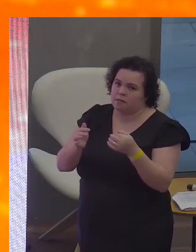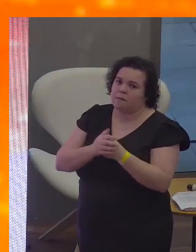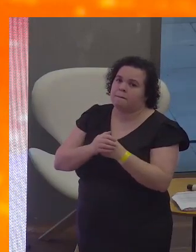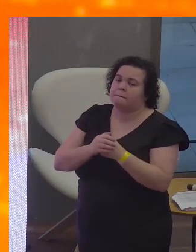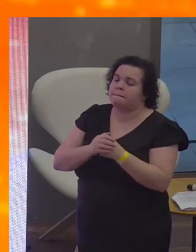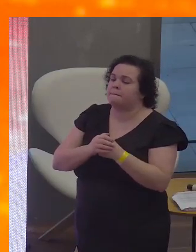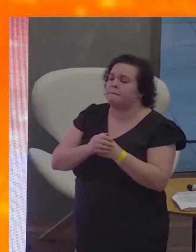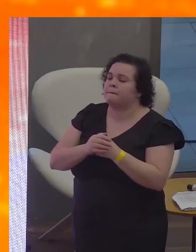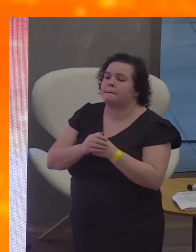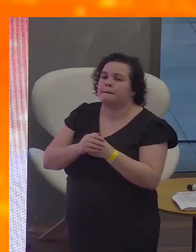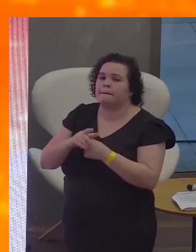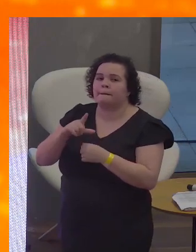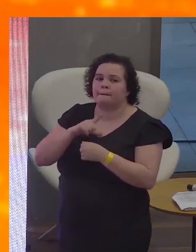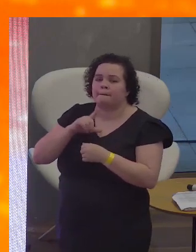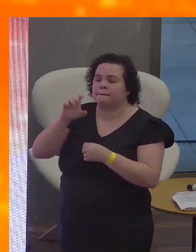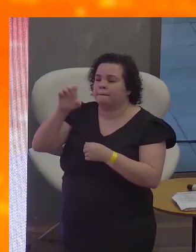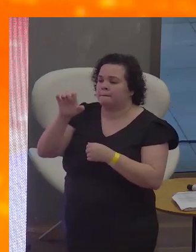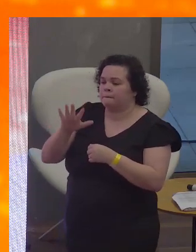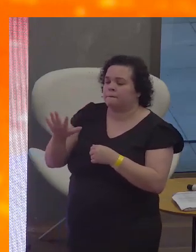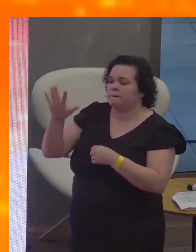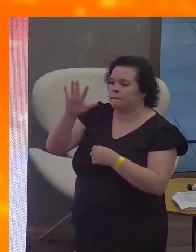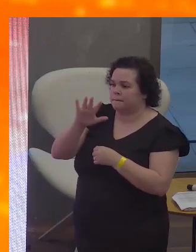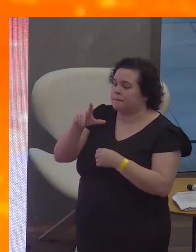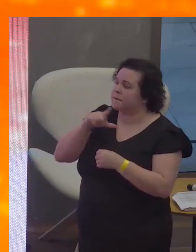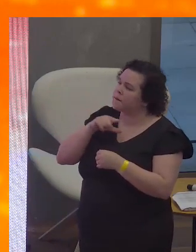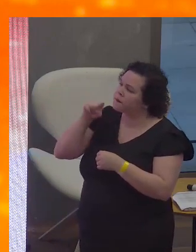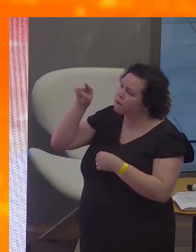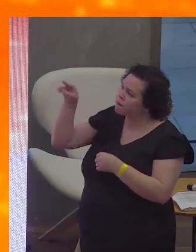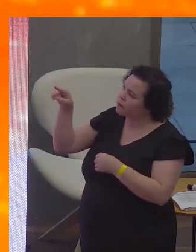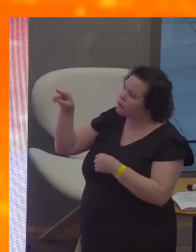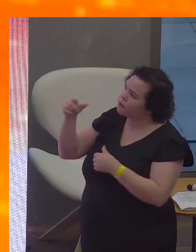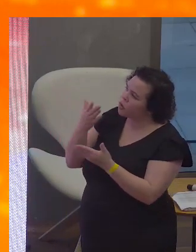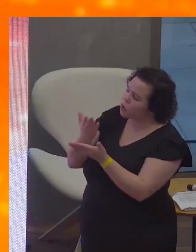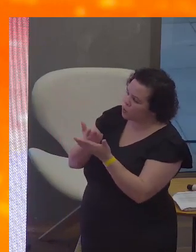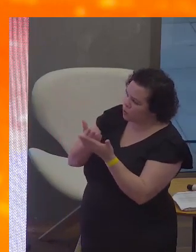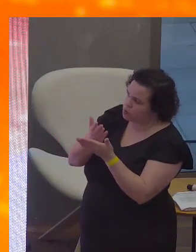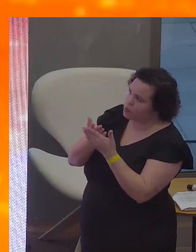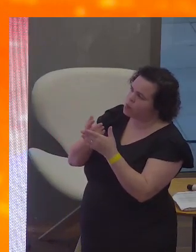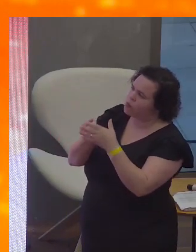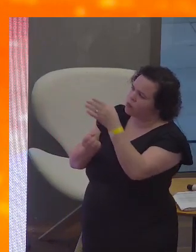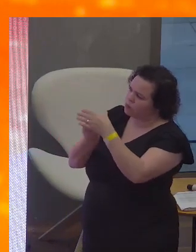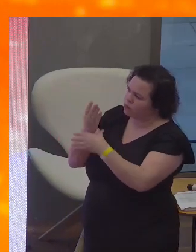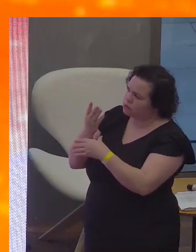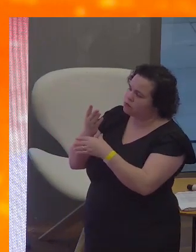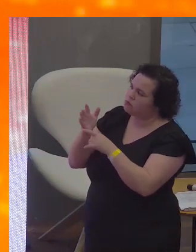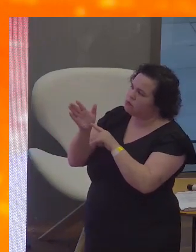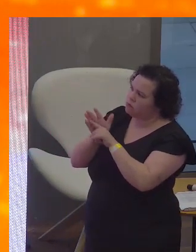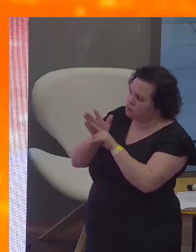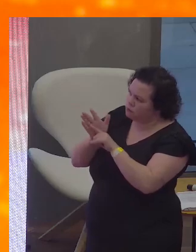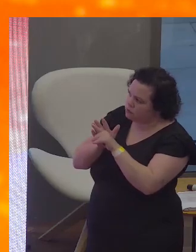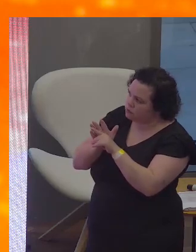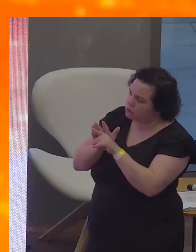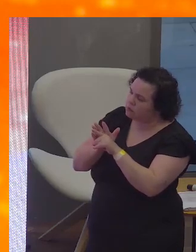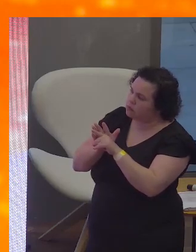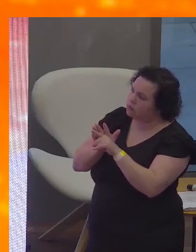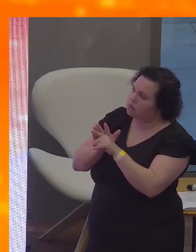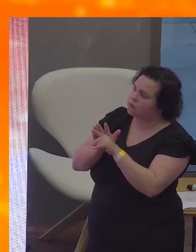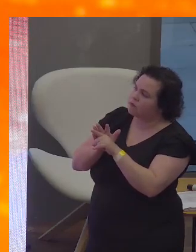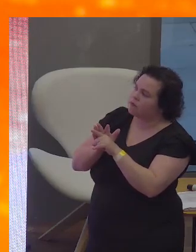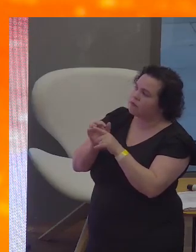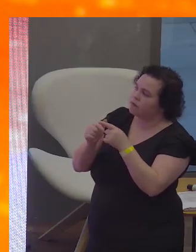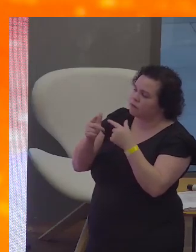E o que eu tenho na Europa? A gente tem um estudo que foi elaborado e que substâncias com